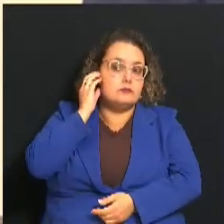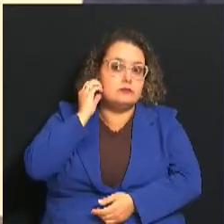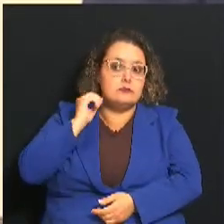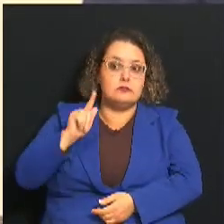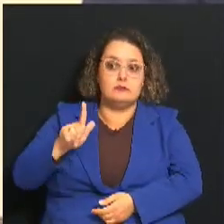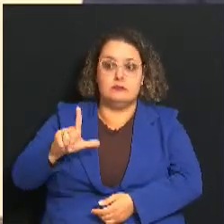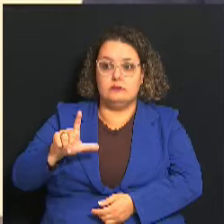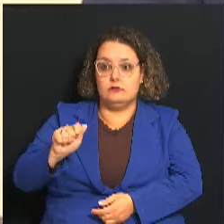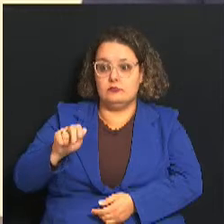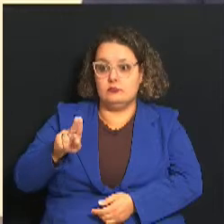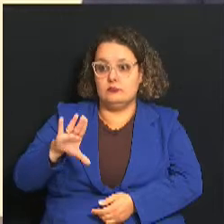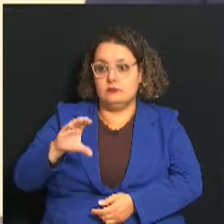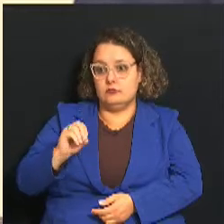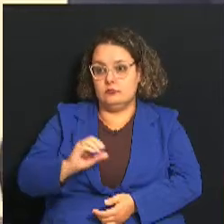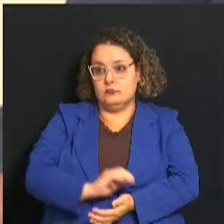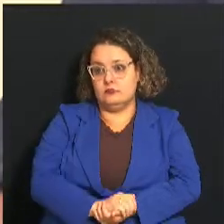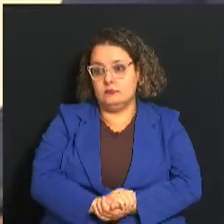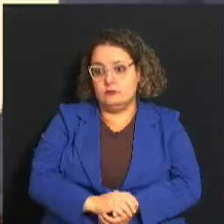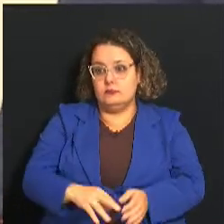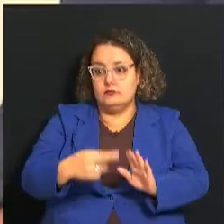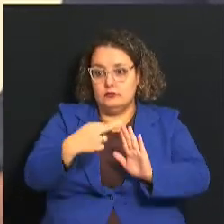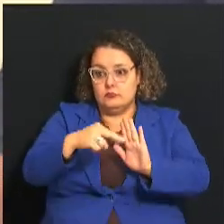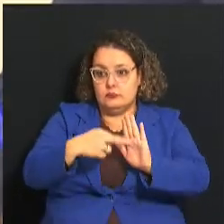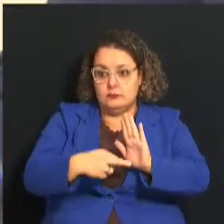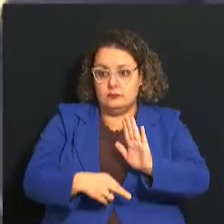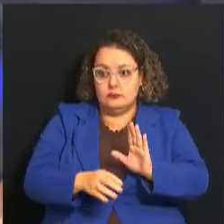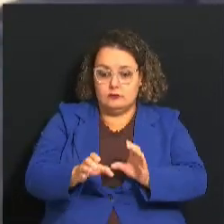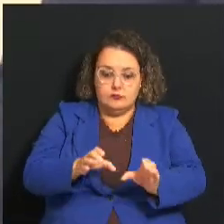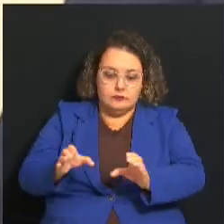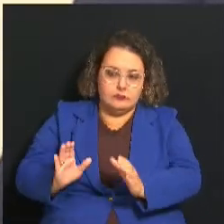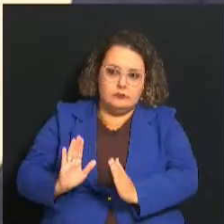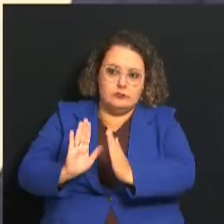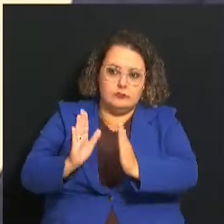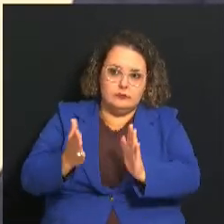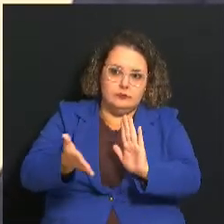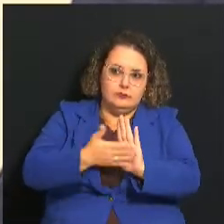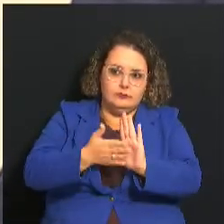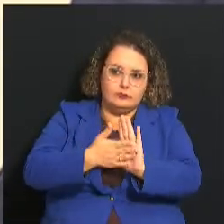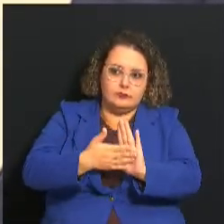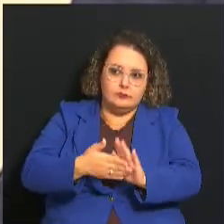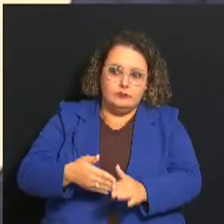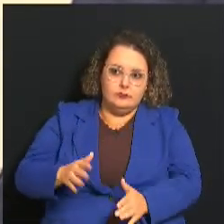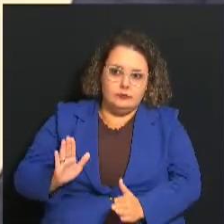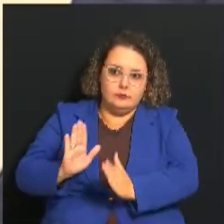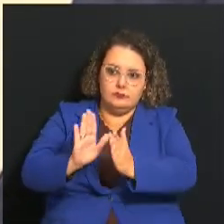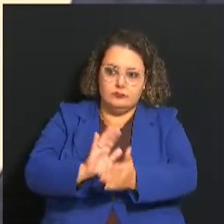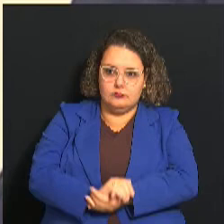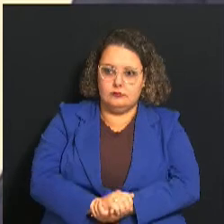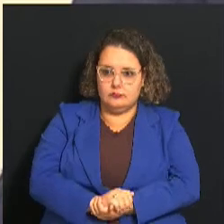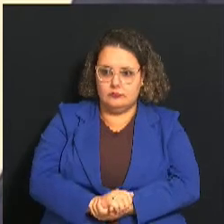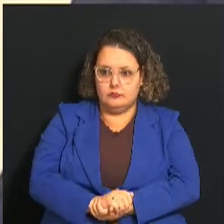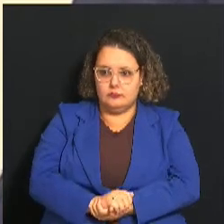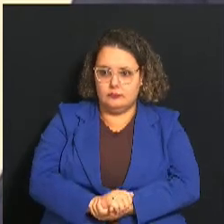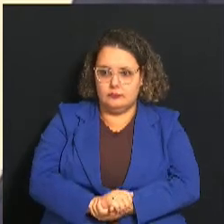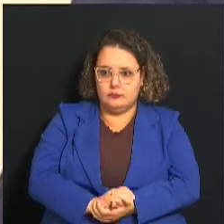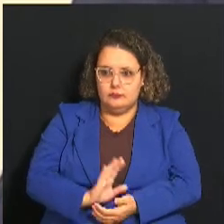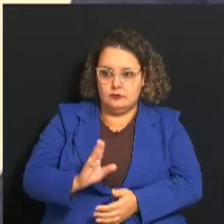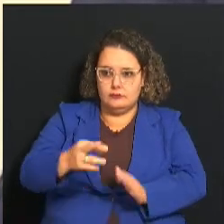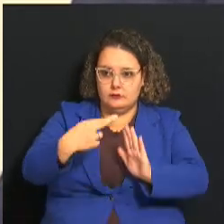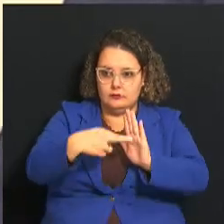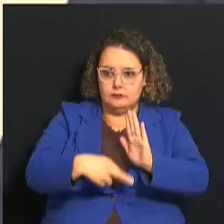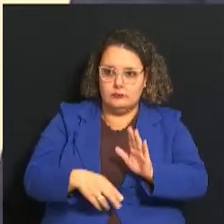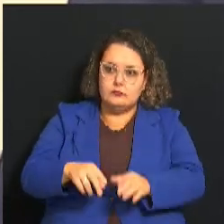por exemplo, o regimento diz que o coordenador da frente é quem propôs a frente. Já está no regimento, por isso eu sou